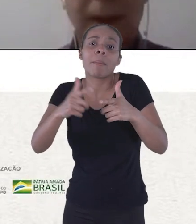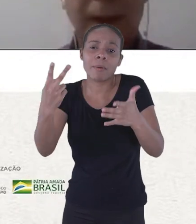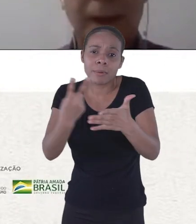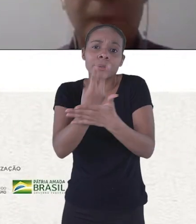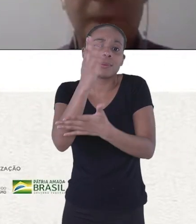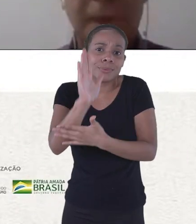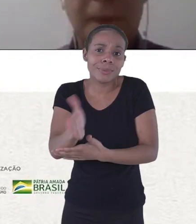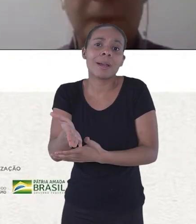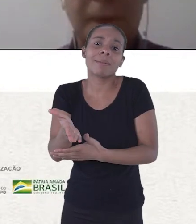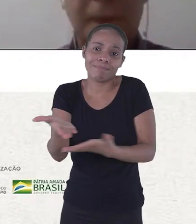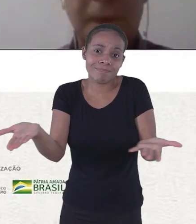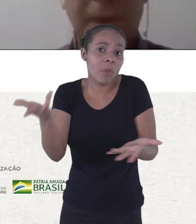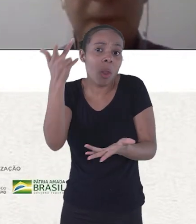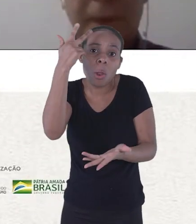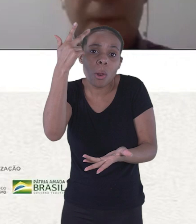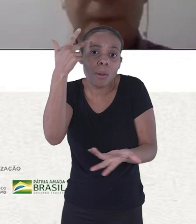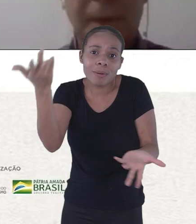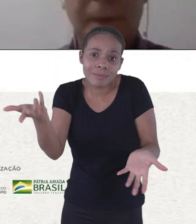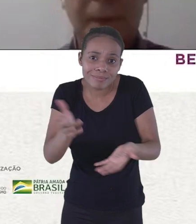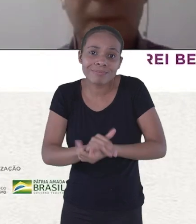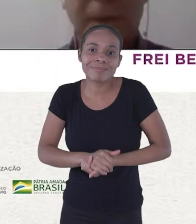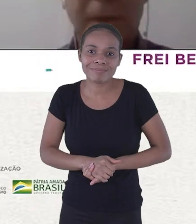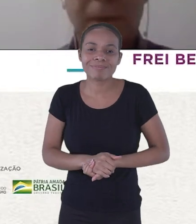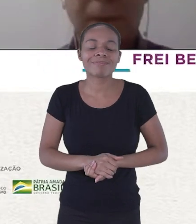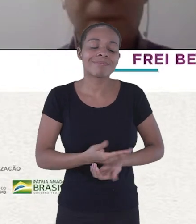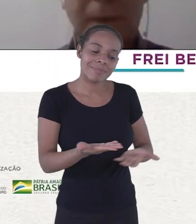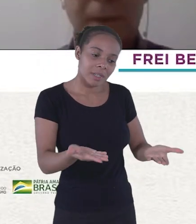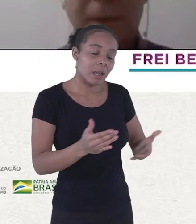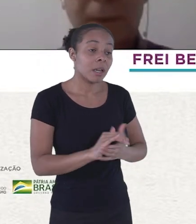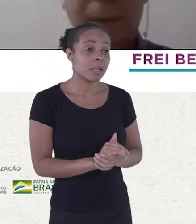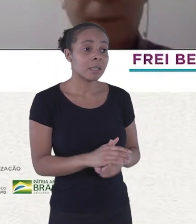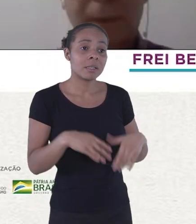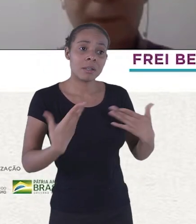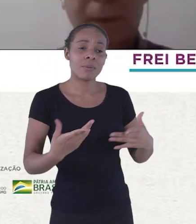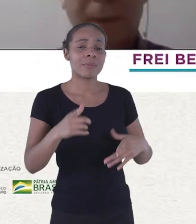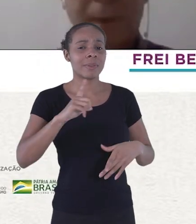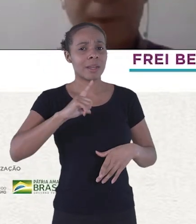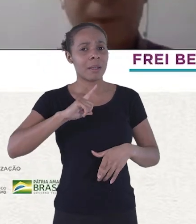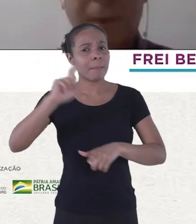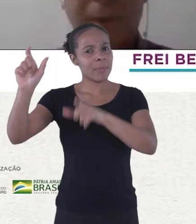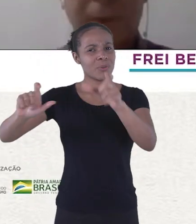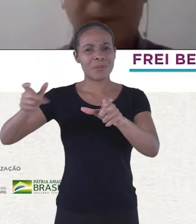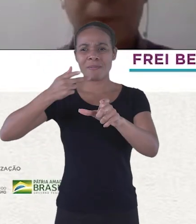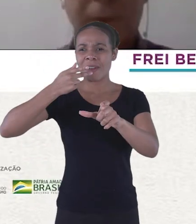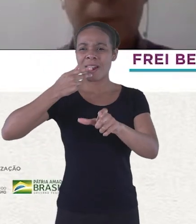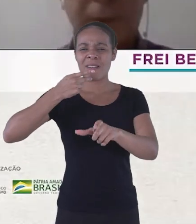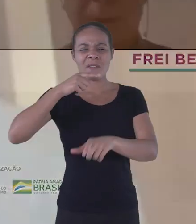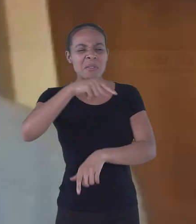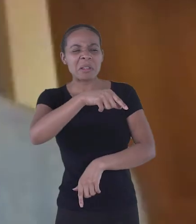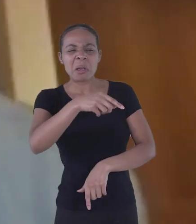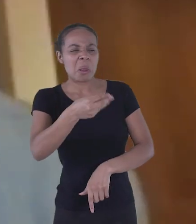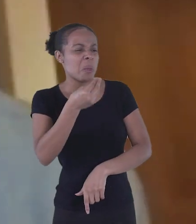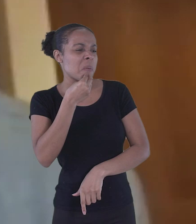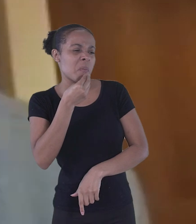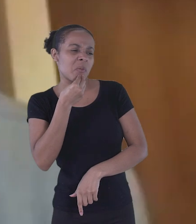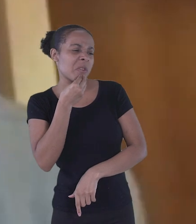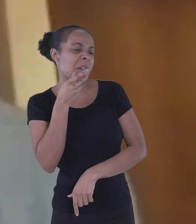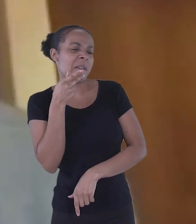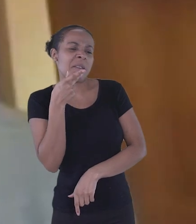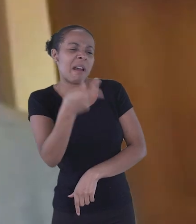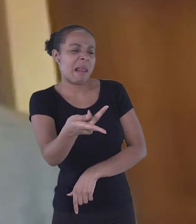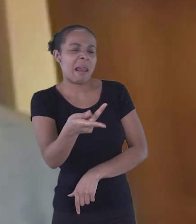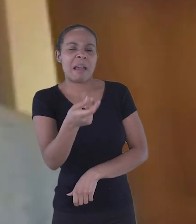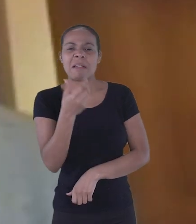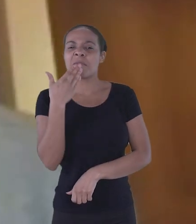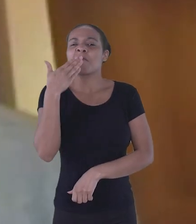pena. Mas, na verdade, algumas pessoas falaram: pô, mas você não precisa dizer isso, falar que você teve uma doença venérea ou ou